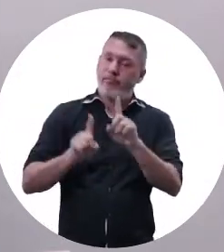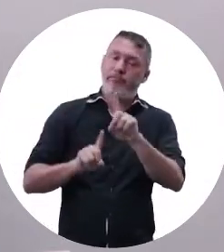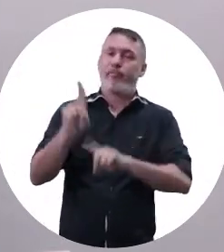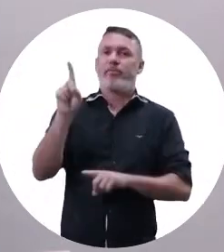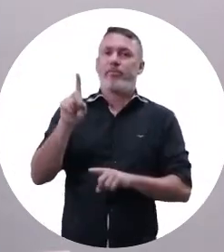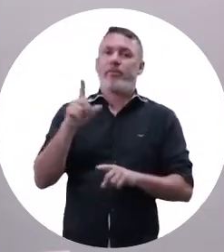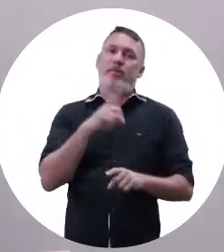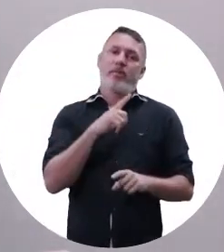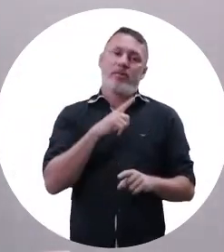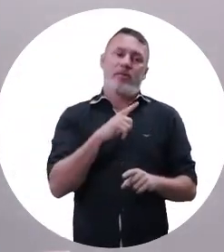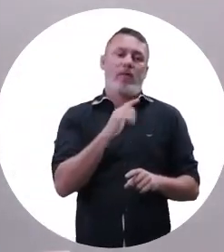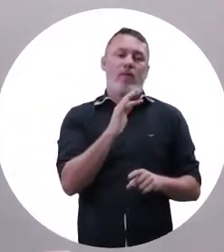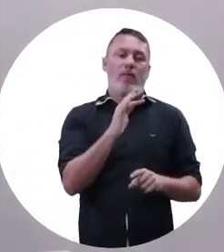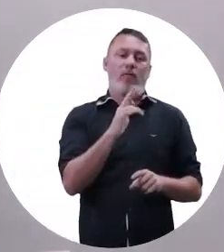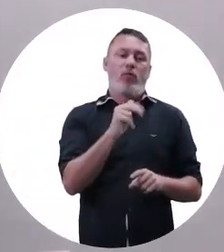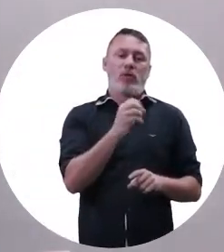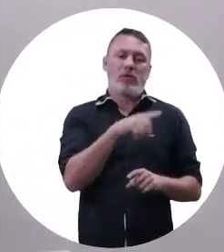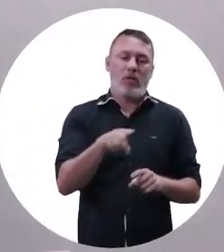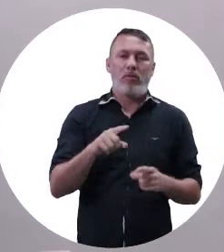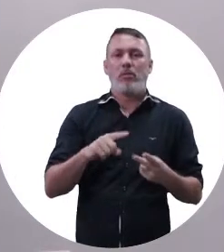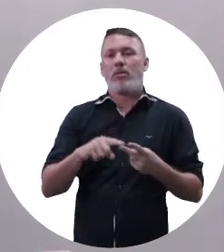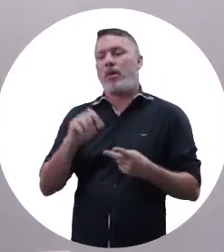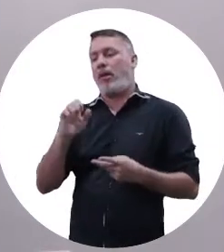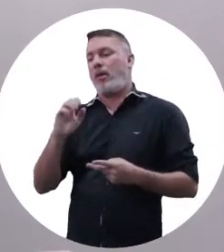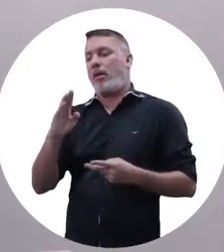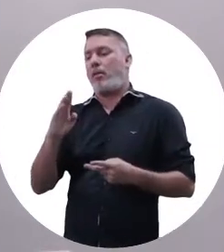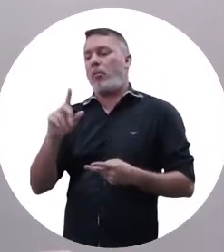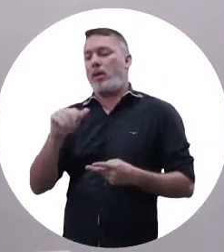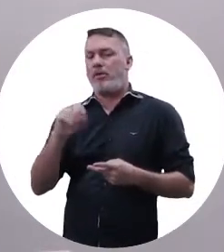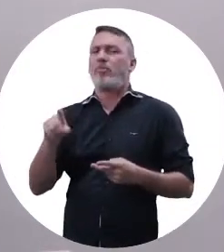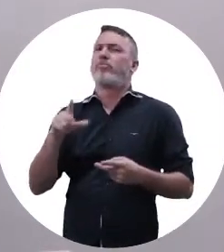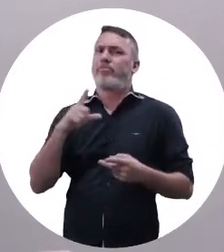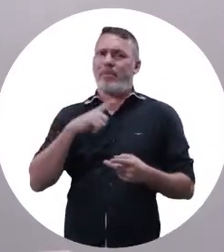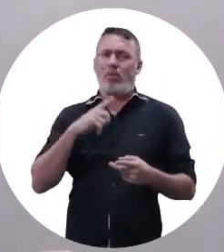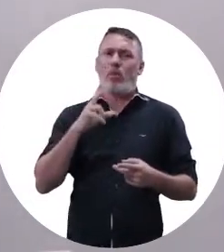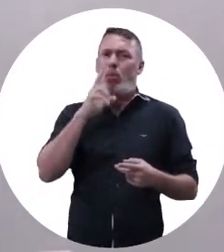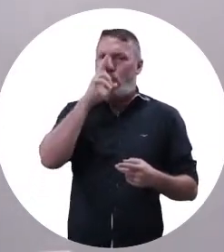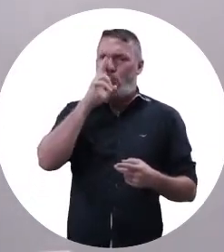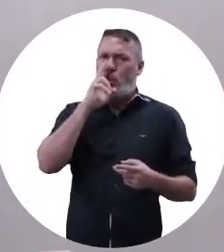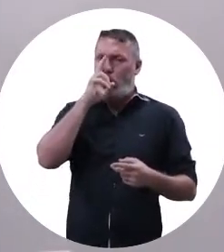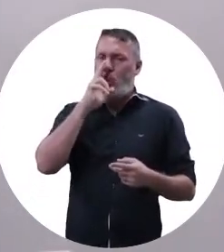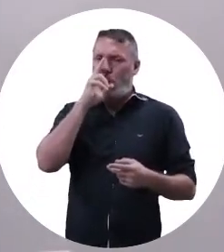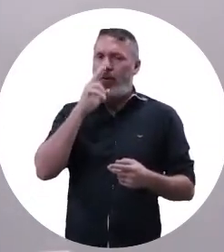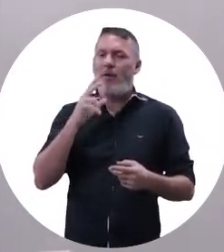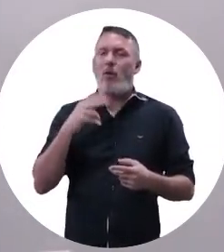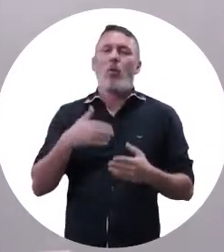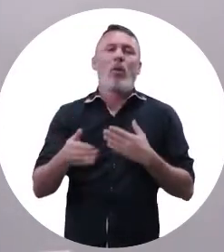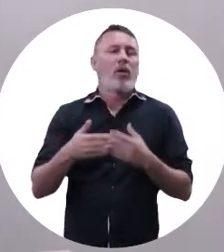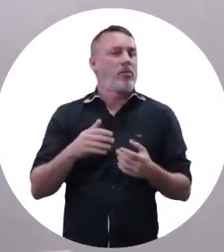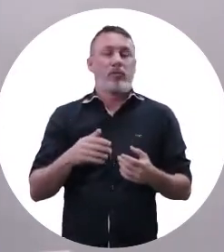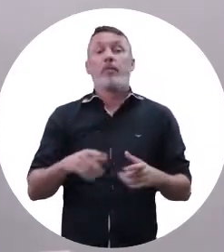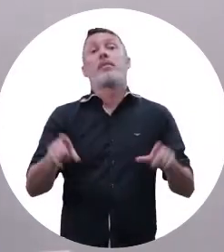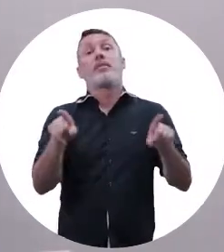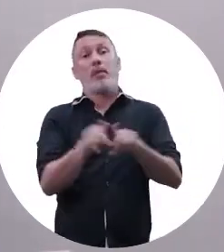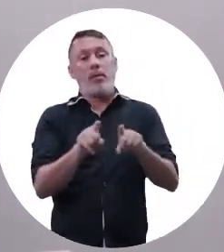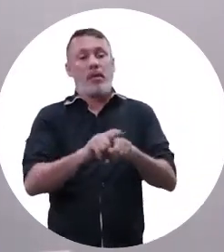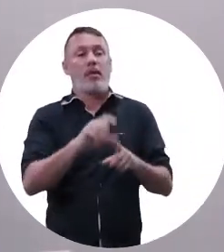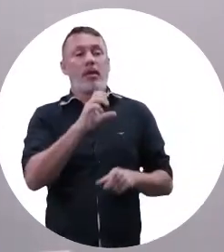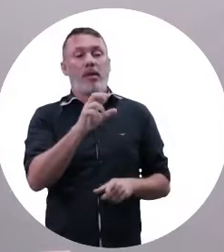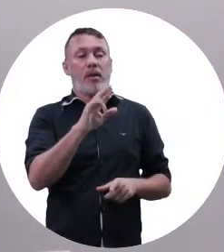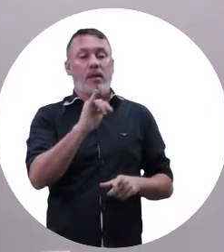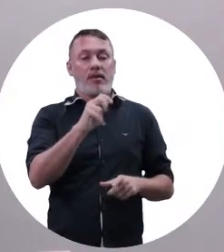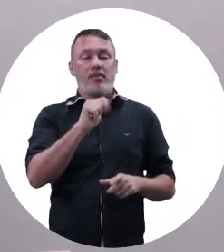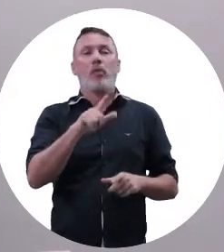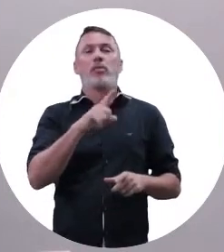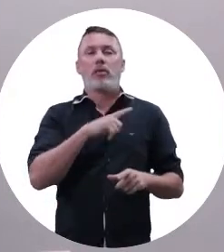o ponto de fusão e o ponto de ebulição de substâncias iônicas são elevadíssimas. São quebradiços. Qualquer cristal que